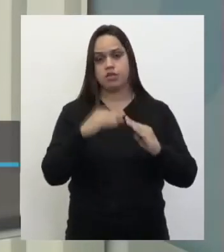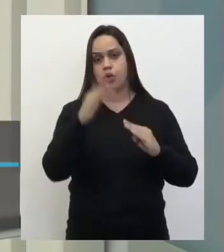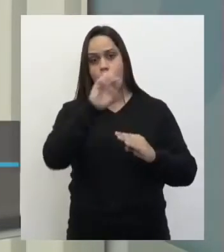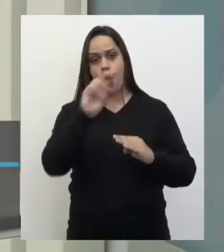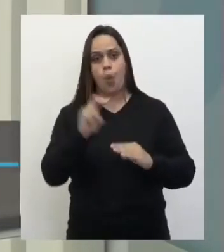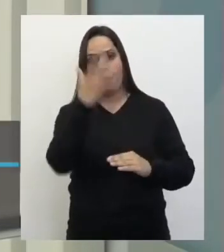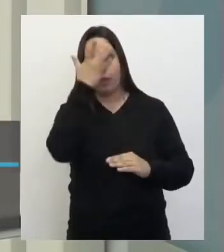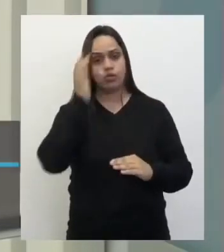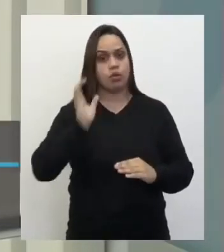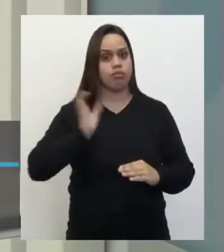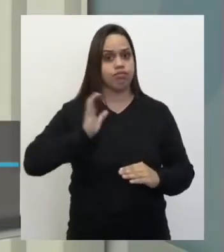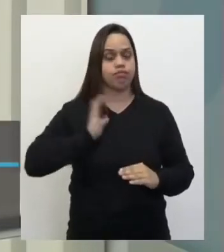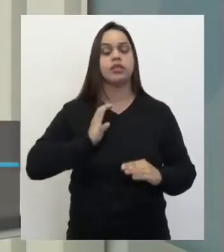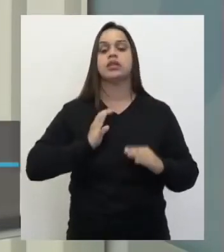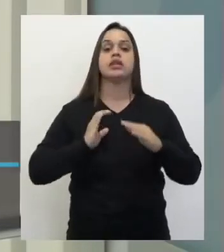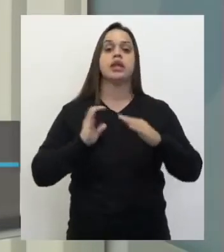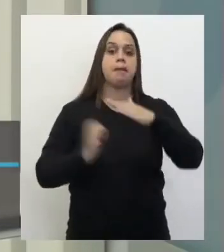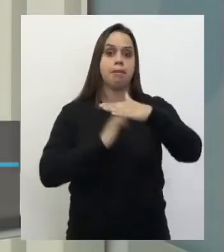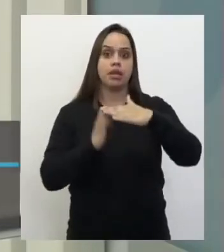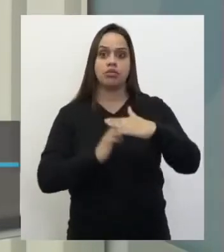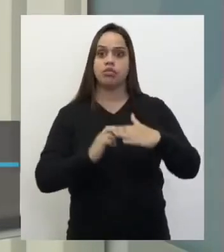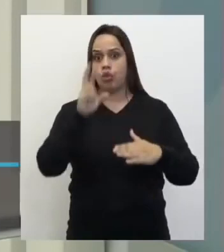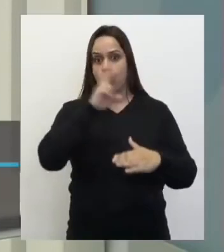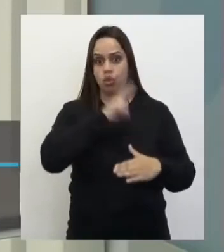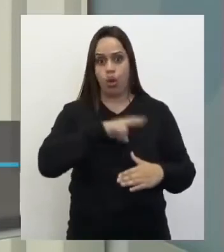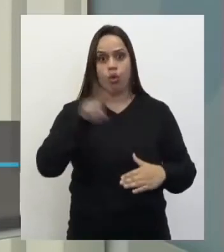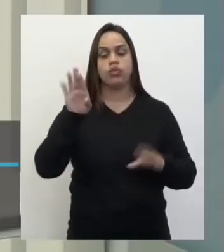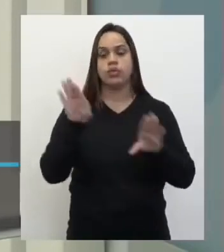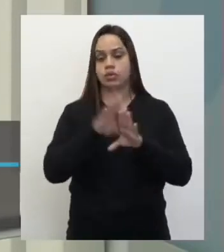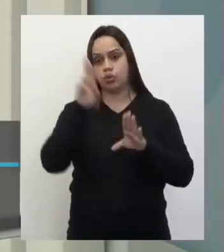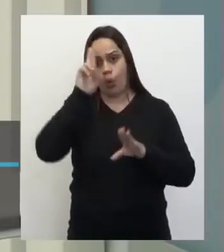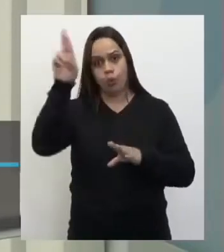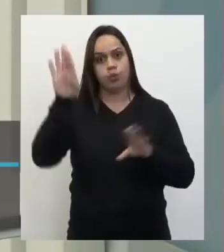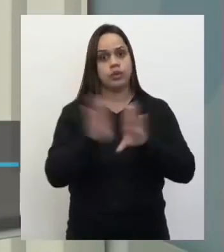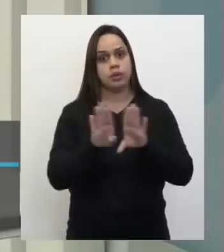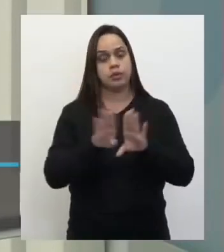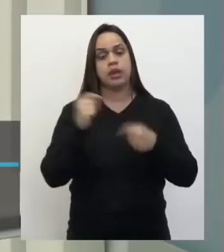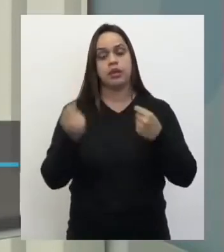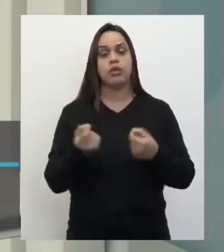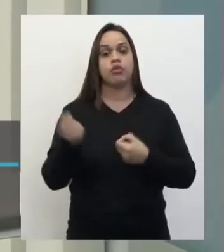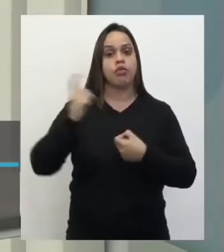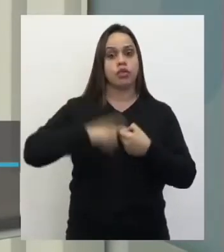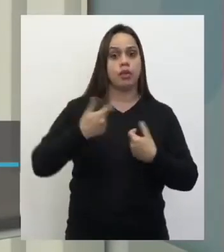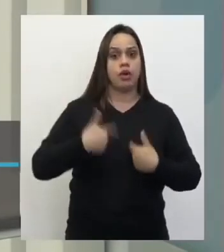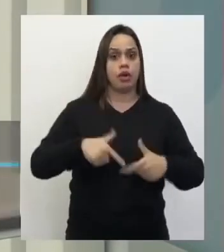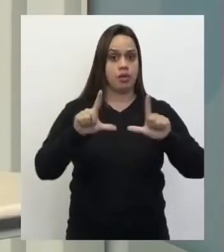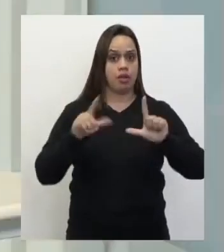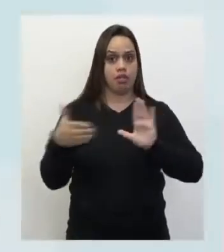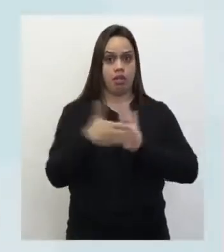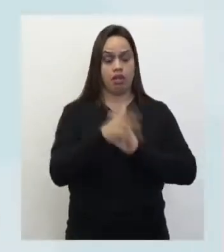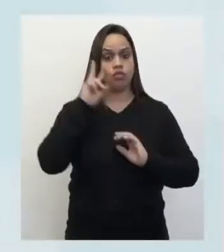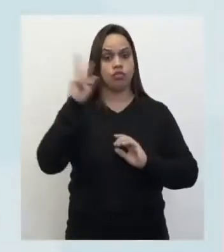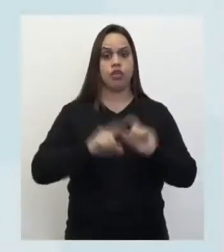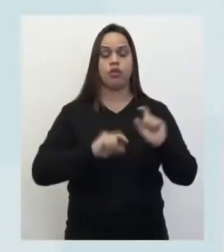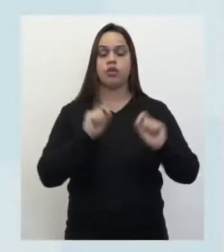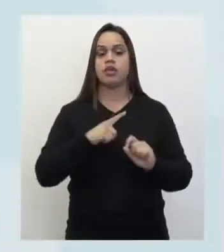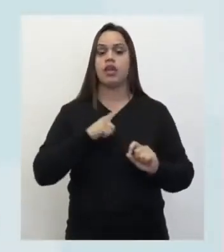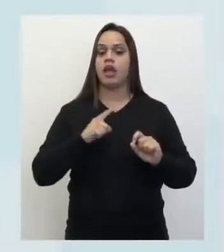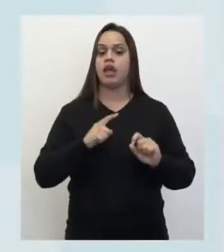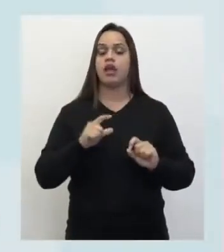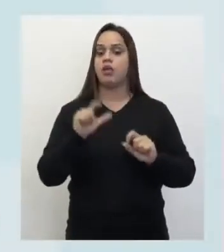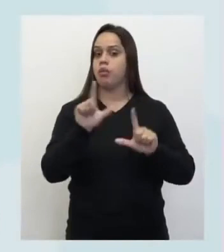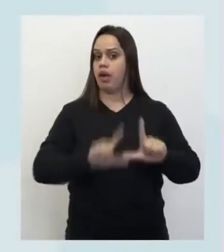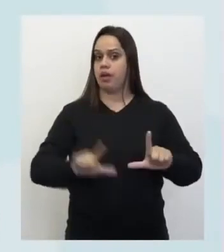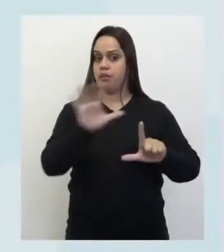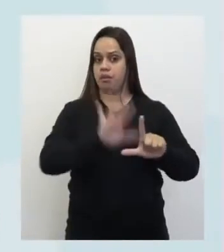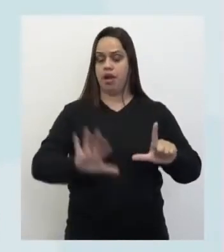concentra muitos condomínios, tá? E voltando, né, agora para a próxima tela, a gente tem uma imagem para